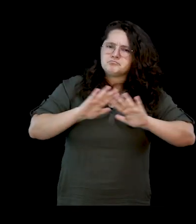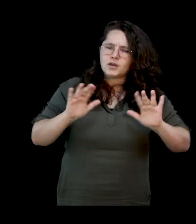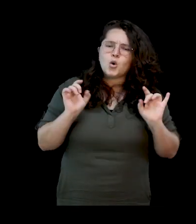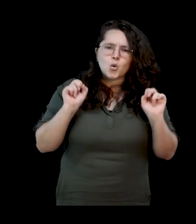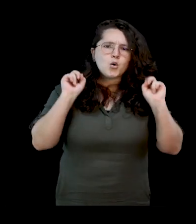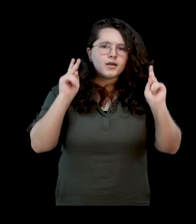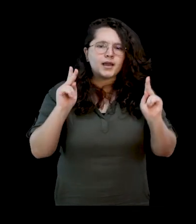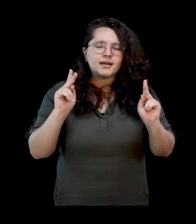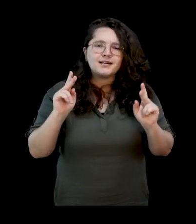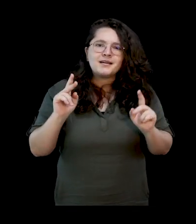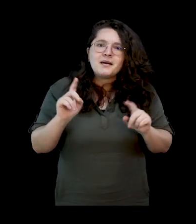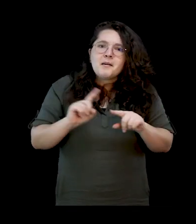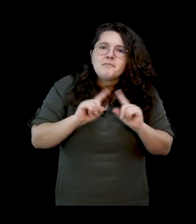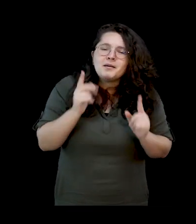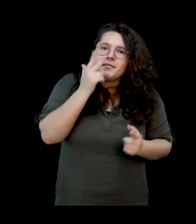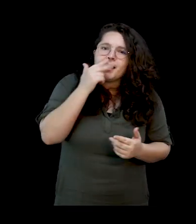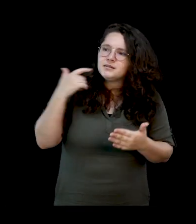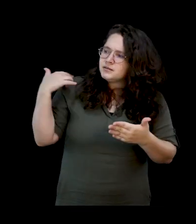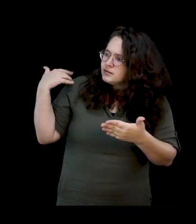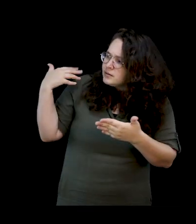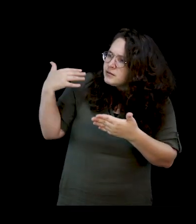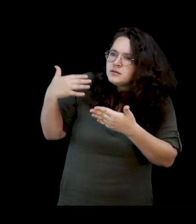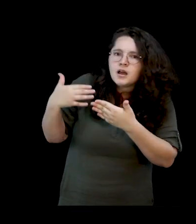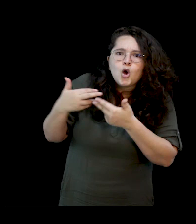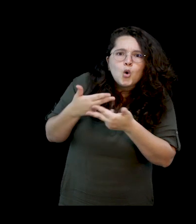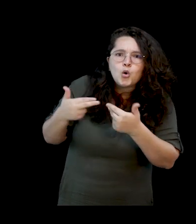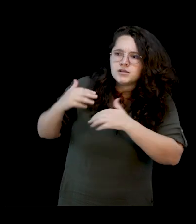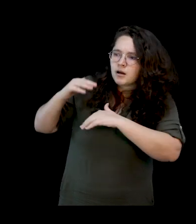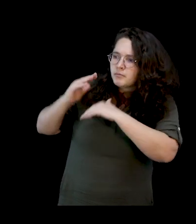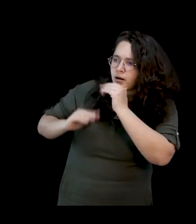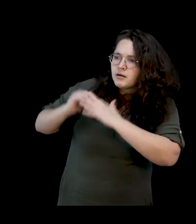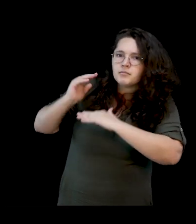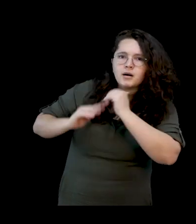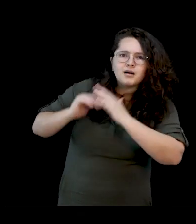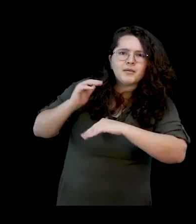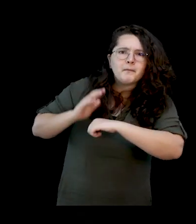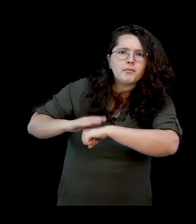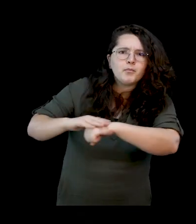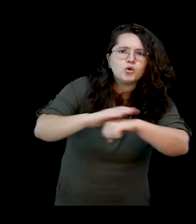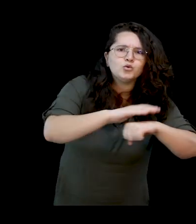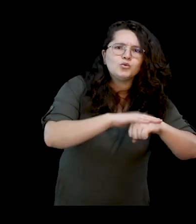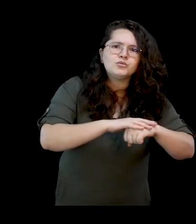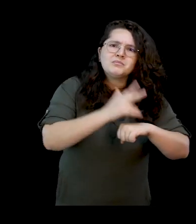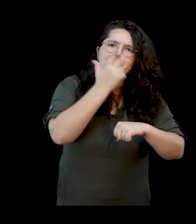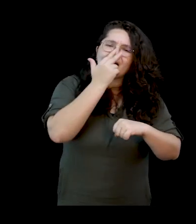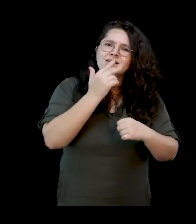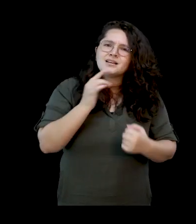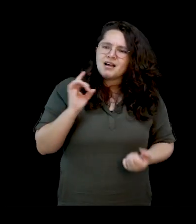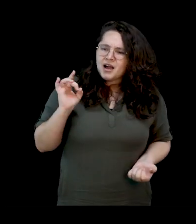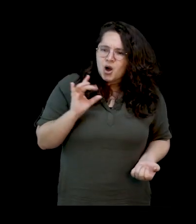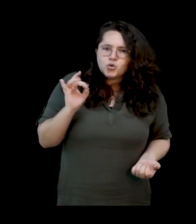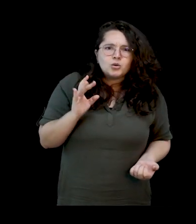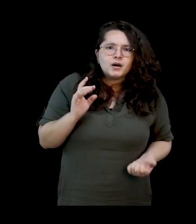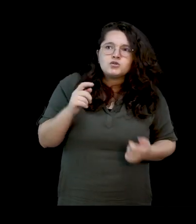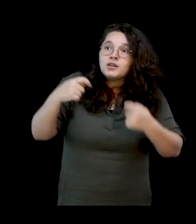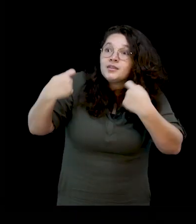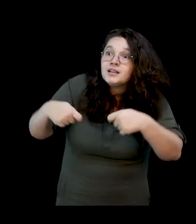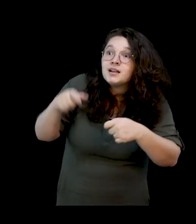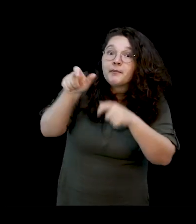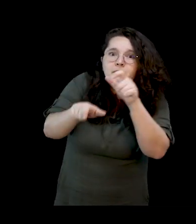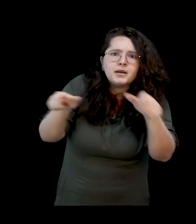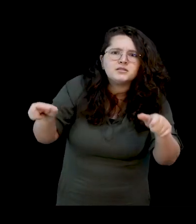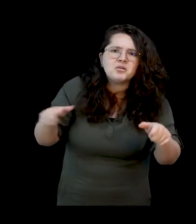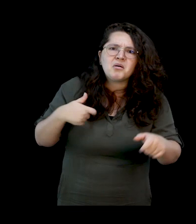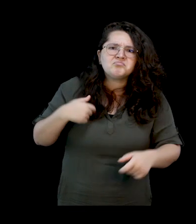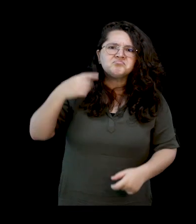mas aquilo que está sendo produzido não corresponde mais a uma necessidade das pessoas. E